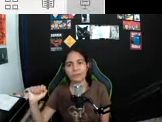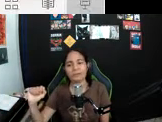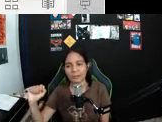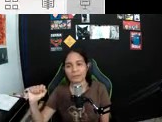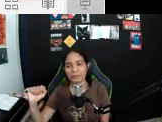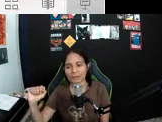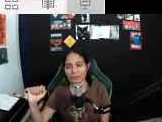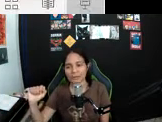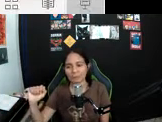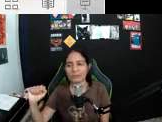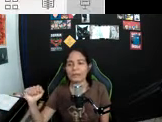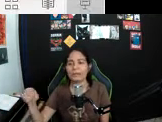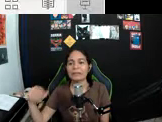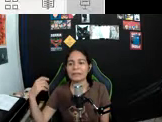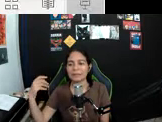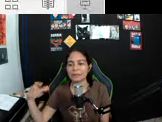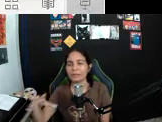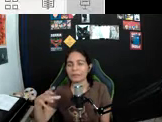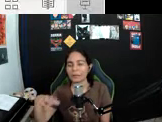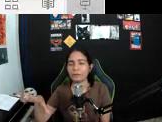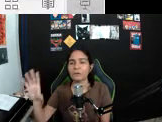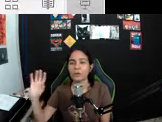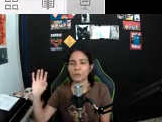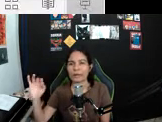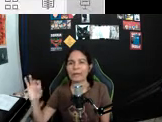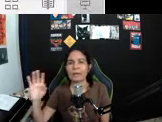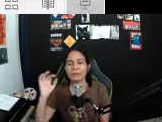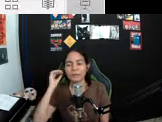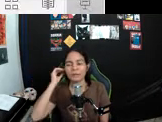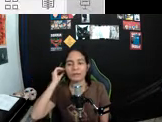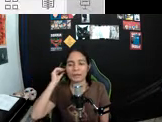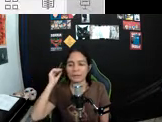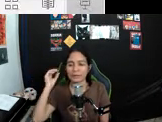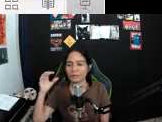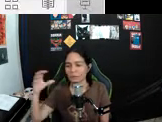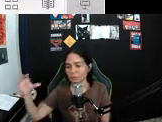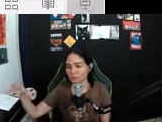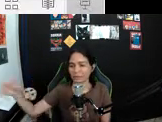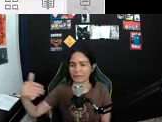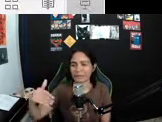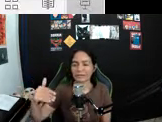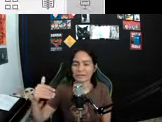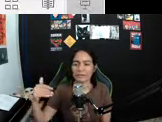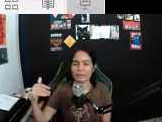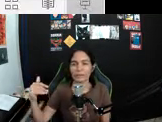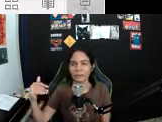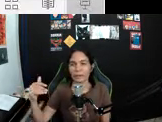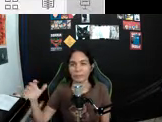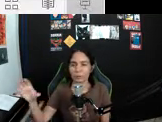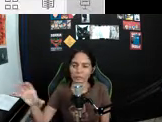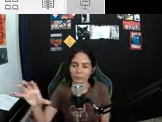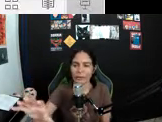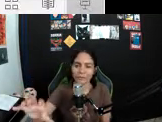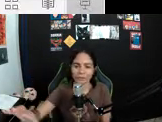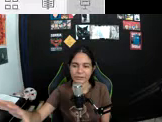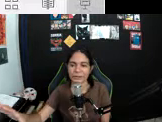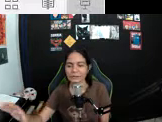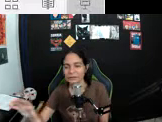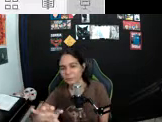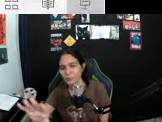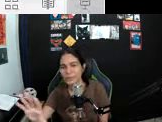as pessoas que estão ali de máscara? Aí a gente ficou no carro, né, e porque tem que sair, né, quando tá no ferry boat, ficou